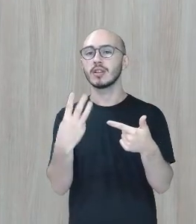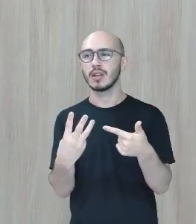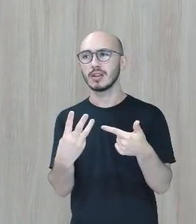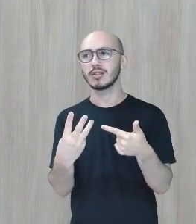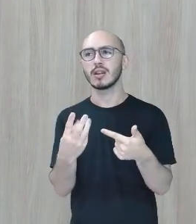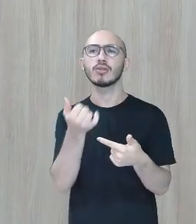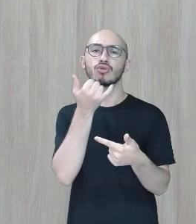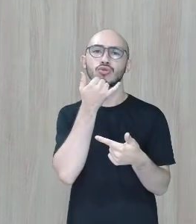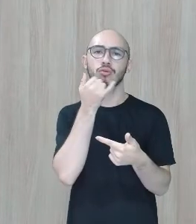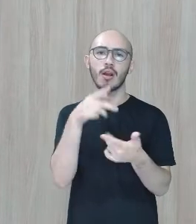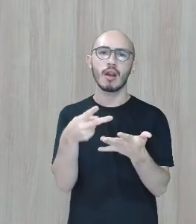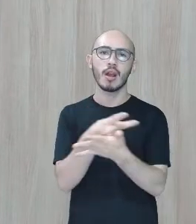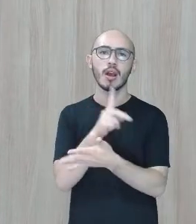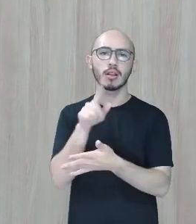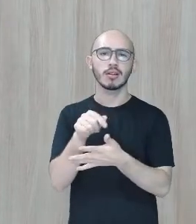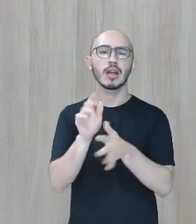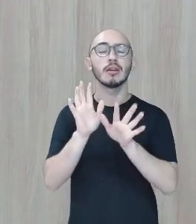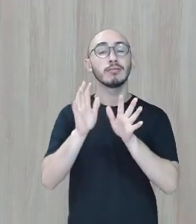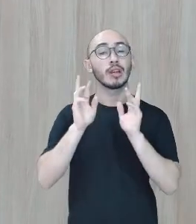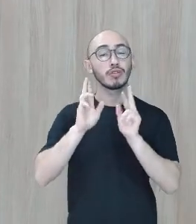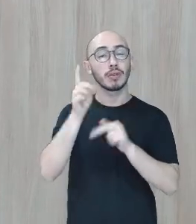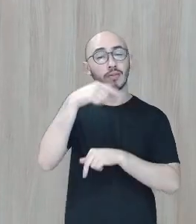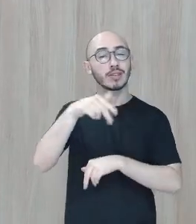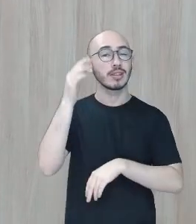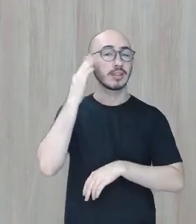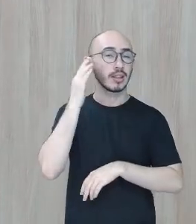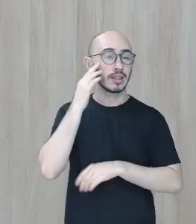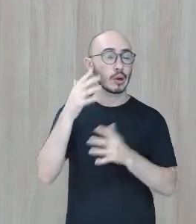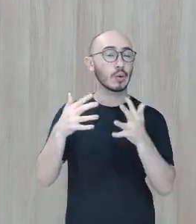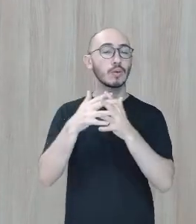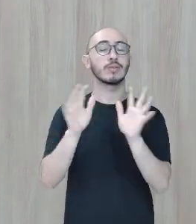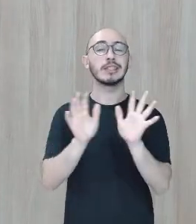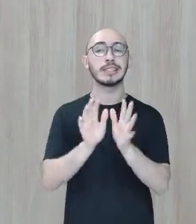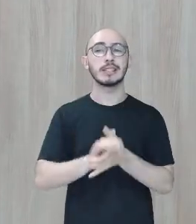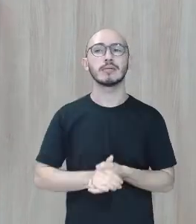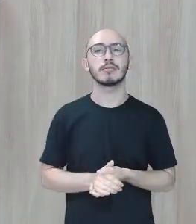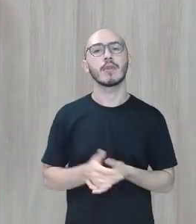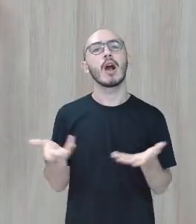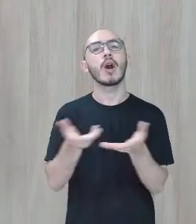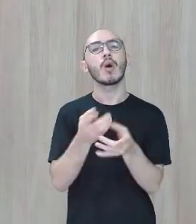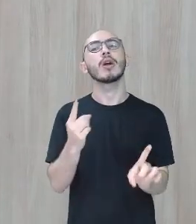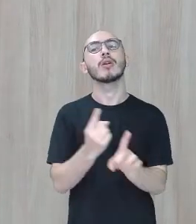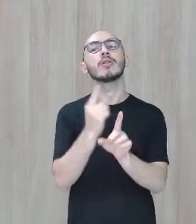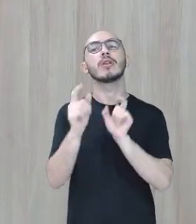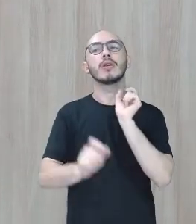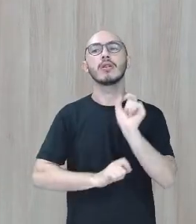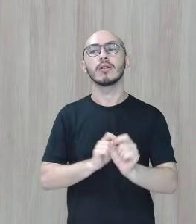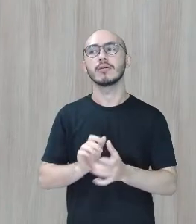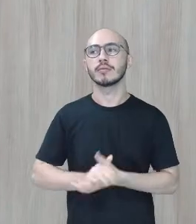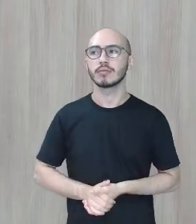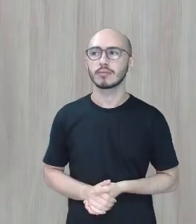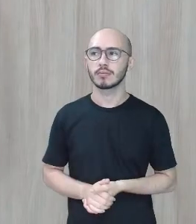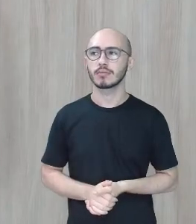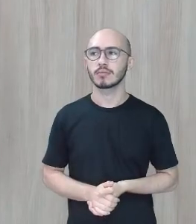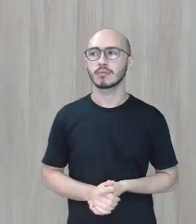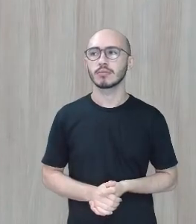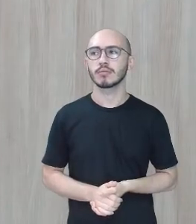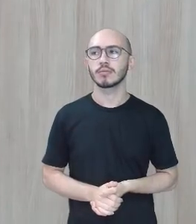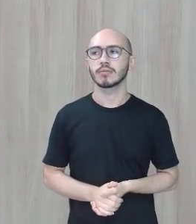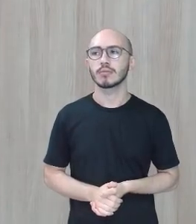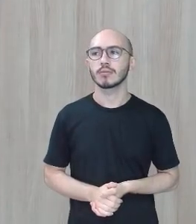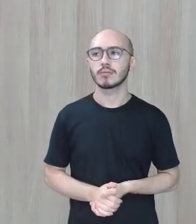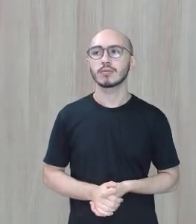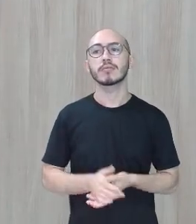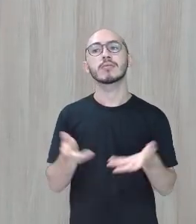confunda não, na moral. Espero não ter confundido você. Veja só. Vamos encontrar agora qual é, nessa sequência,